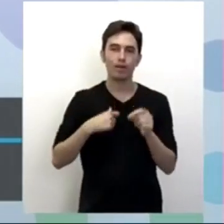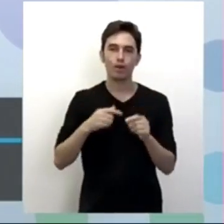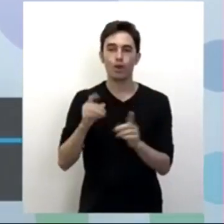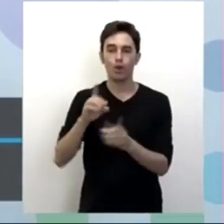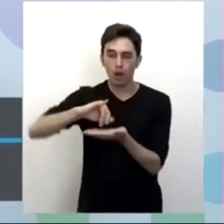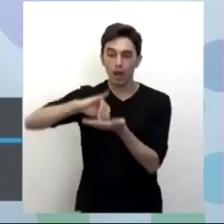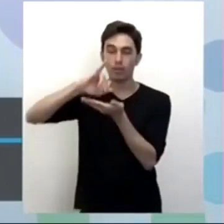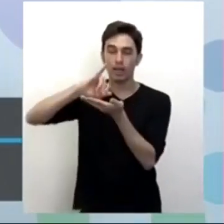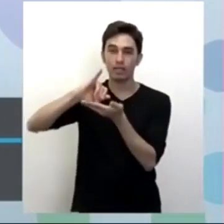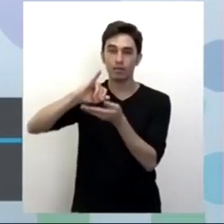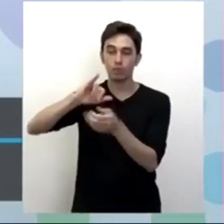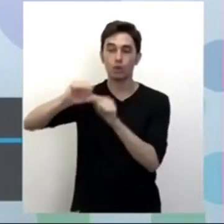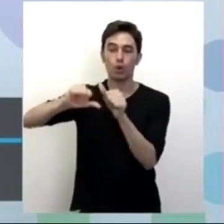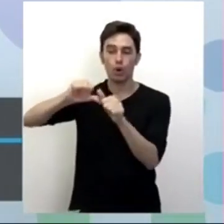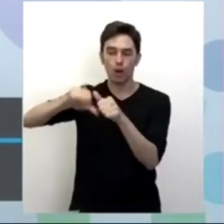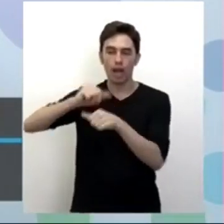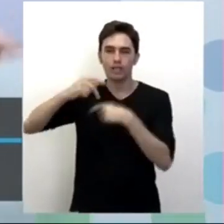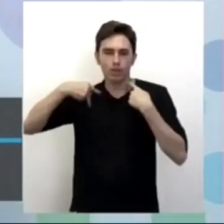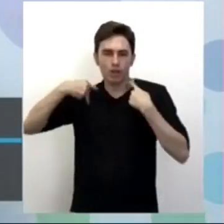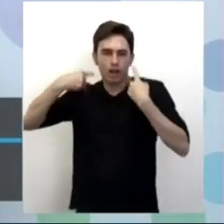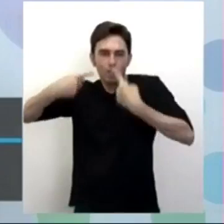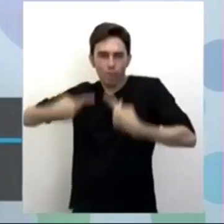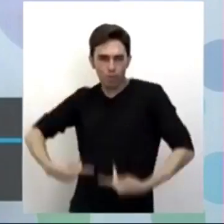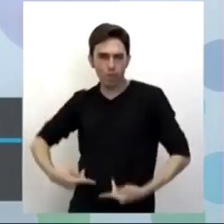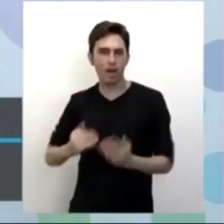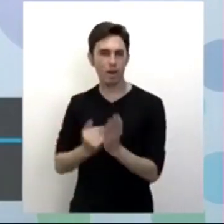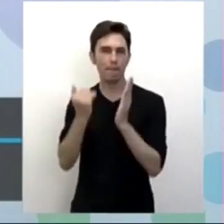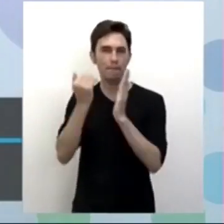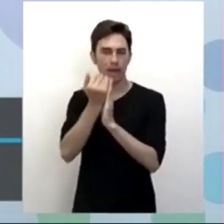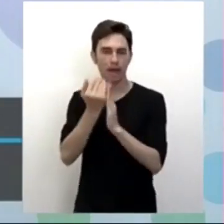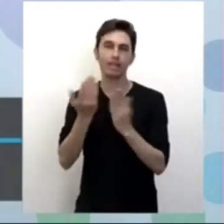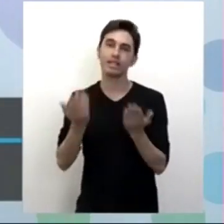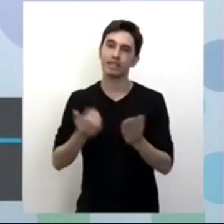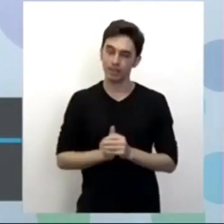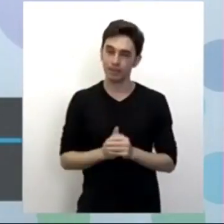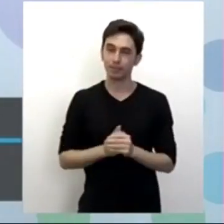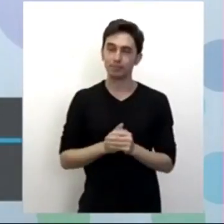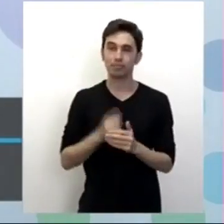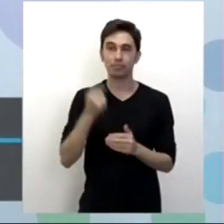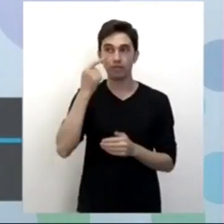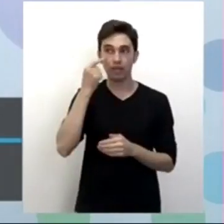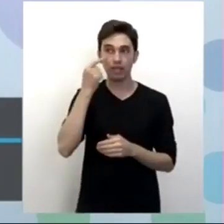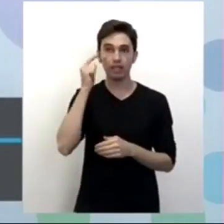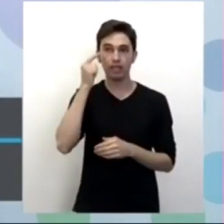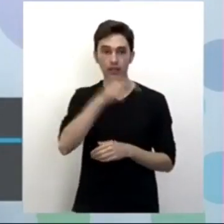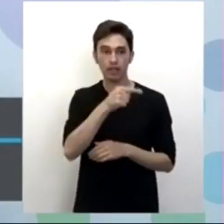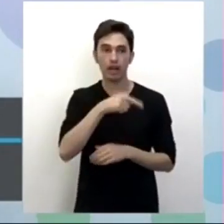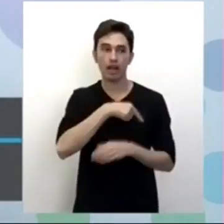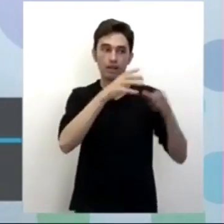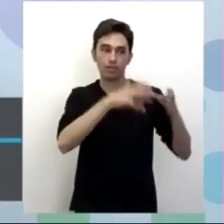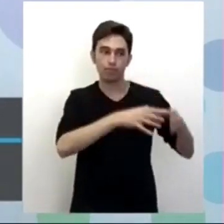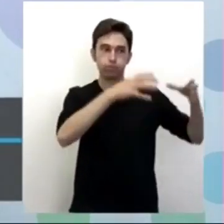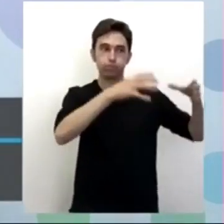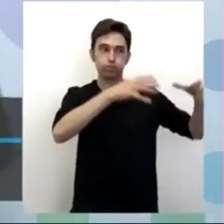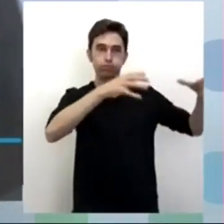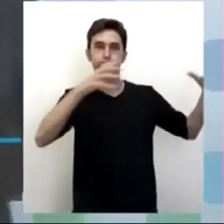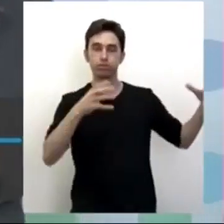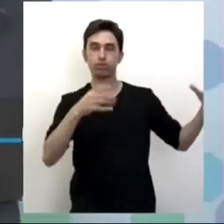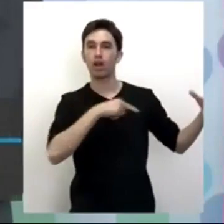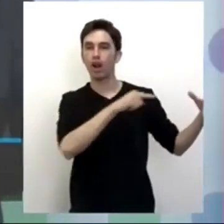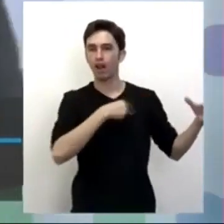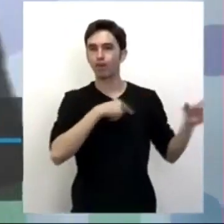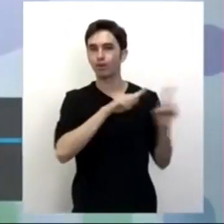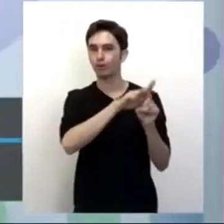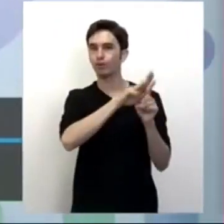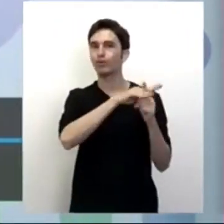capitalismo, tendo em voga aí uma espécie de fantasma da expansão do socialismo na época. Vamos para o próximo slide, por